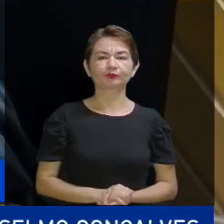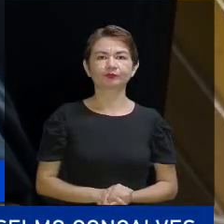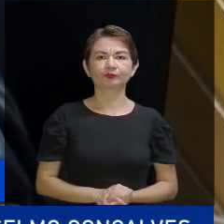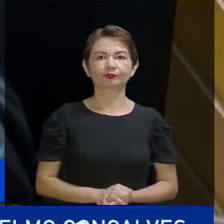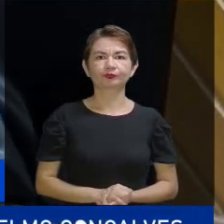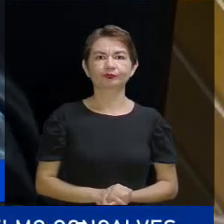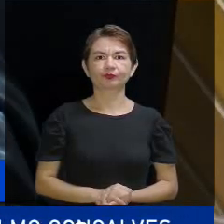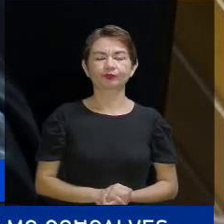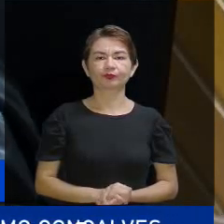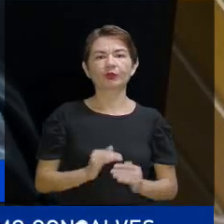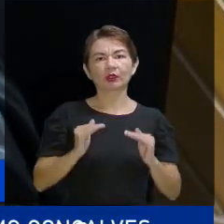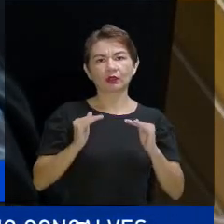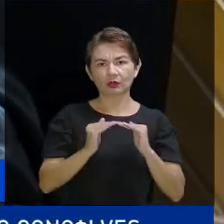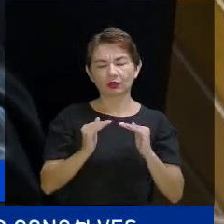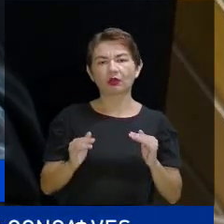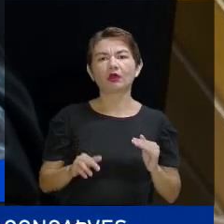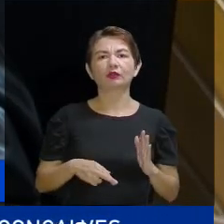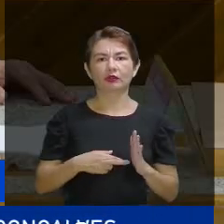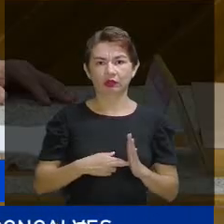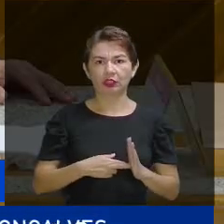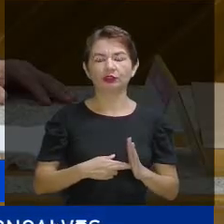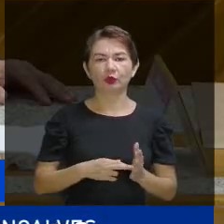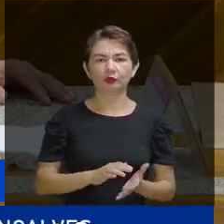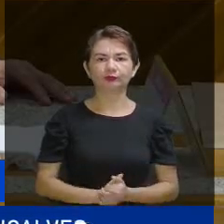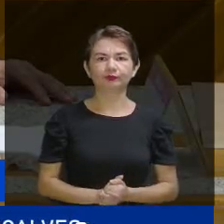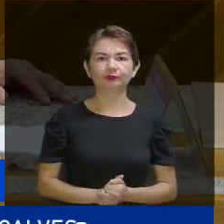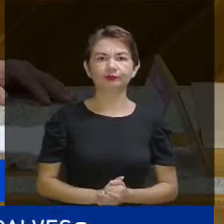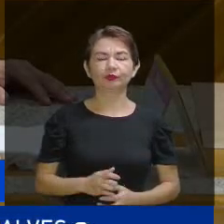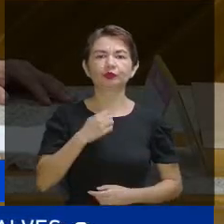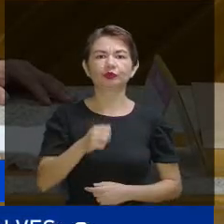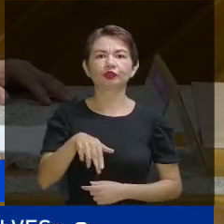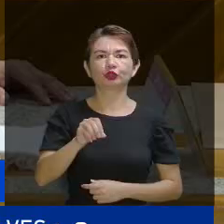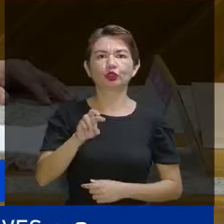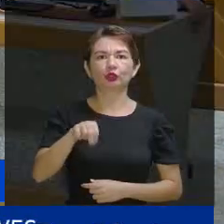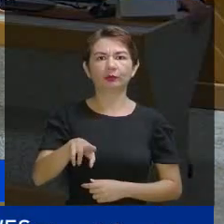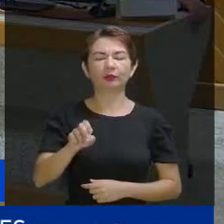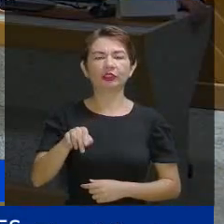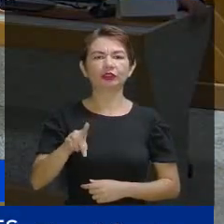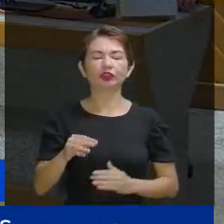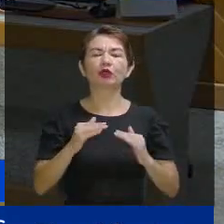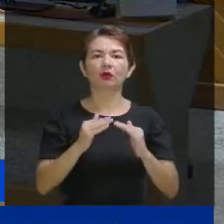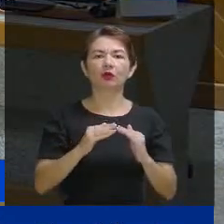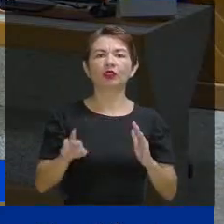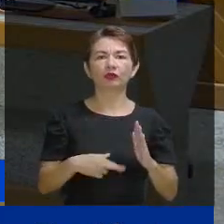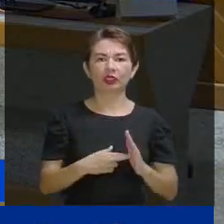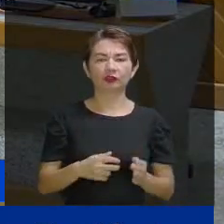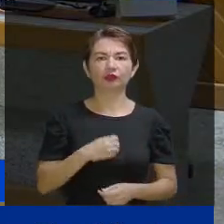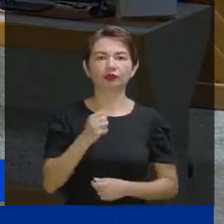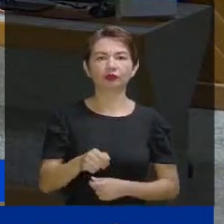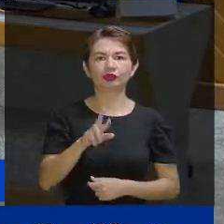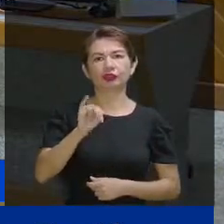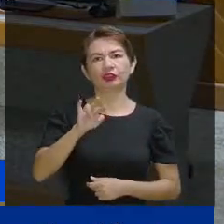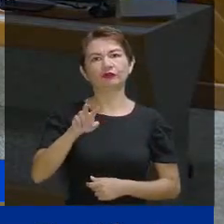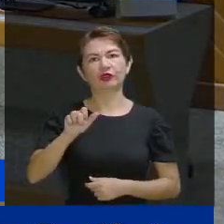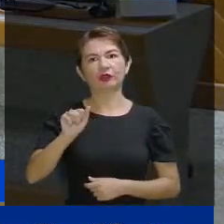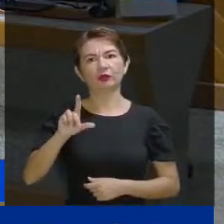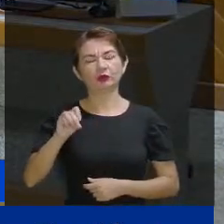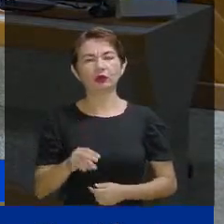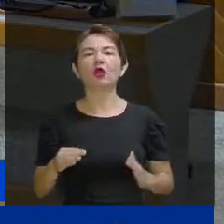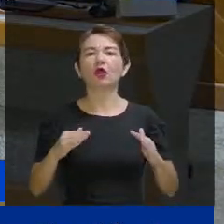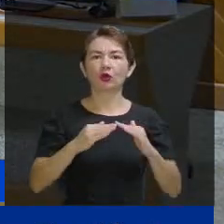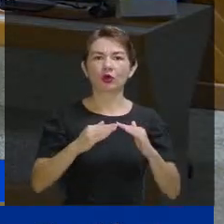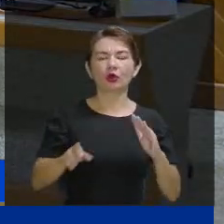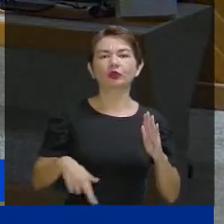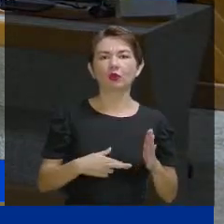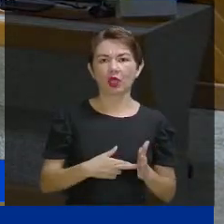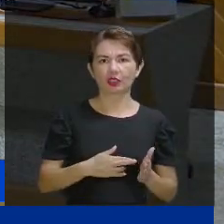Excelência, acompanho o voto do relator. Normande Souza. Eu também vou acompanhar. O Givaldo Valente. Me